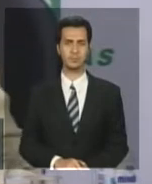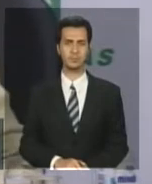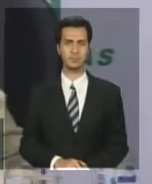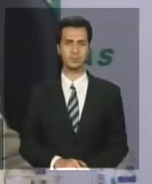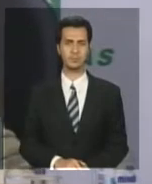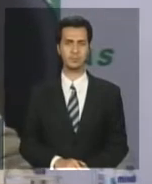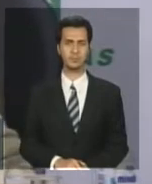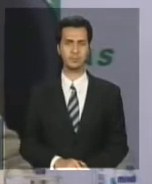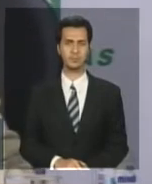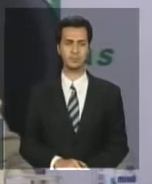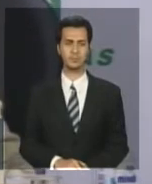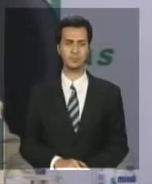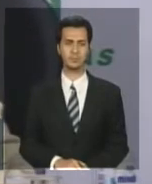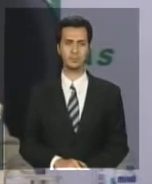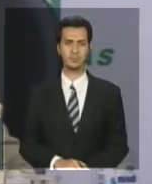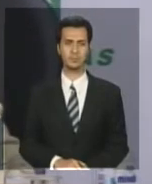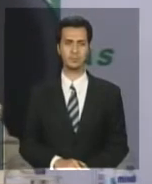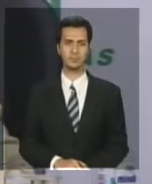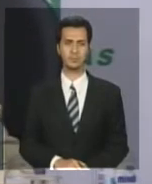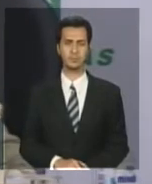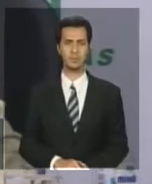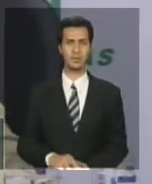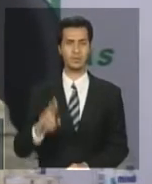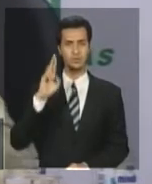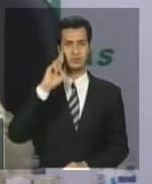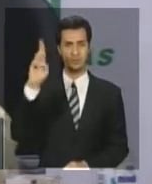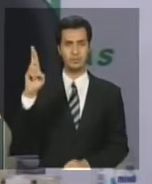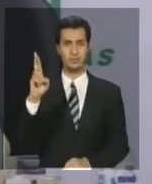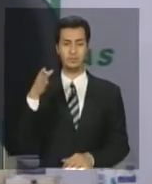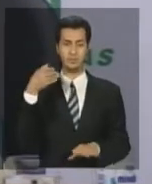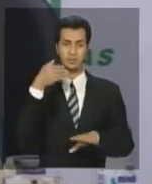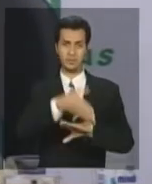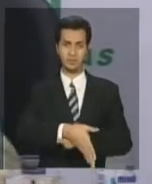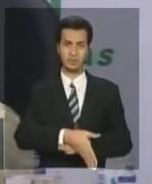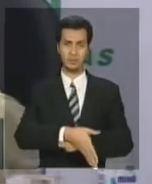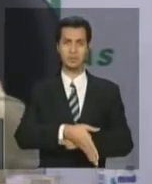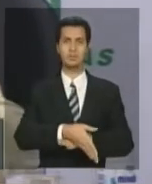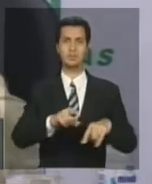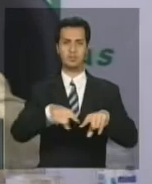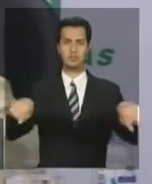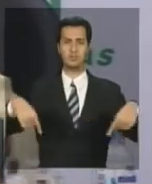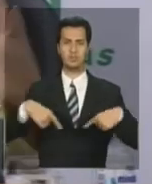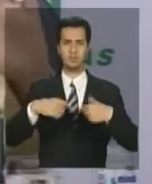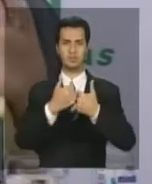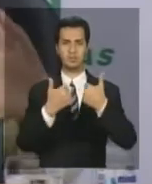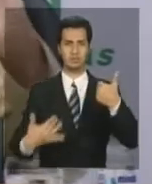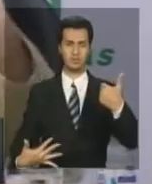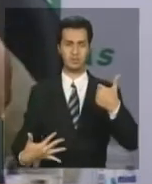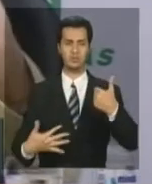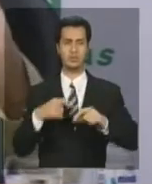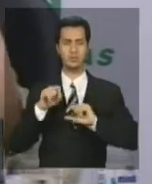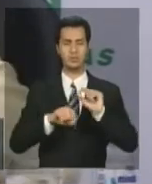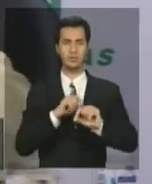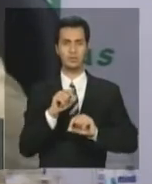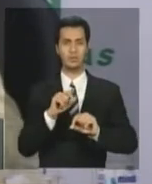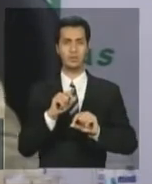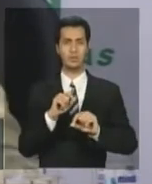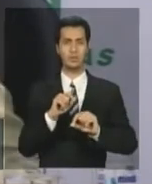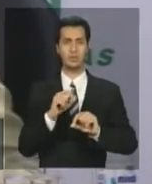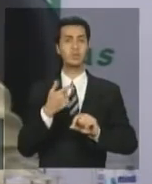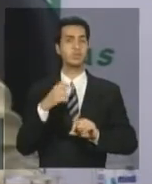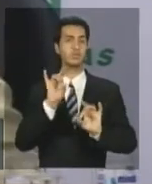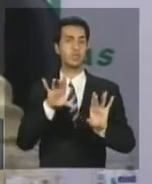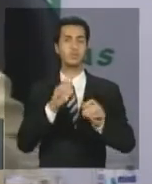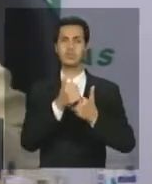Diretor, quando entra na reunião de diretoria, ele não é diretor de gás e energia, diretor de IP. Você larga o crachá lá fora e você é